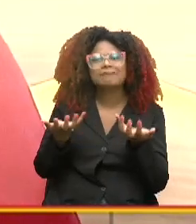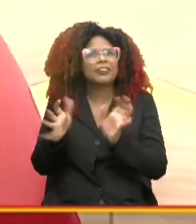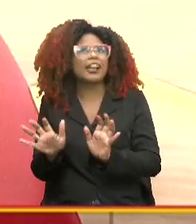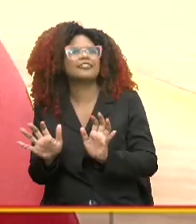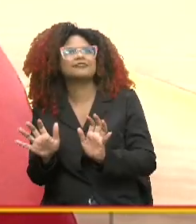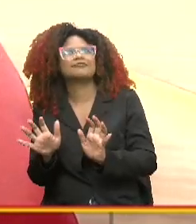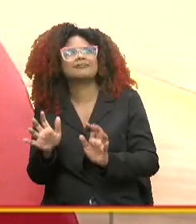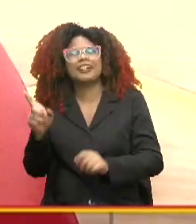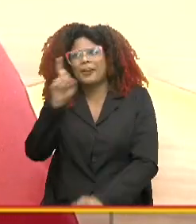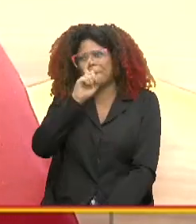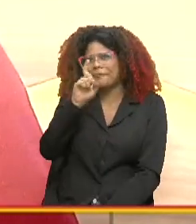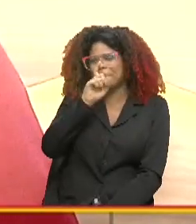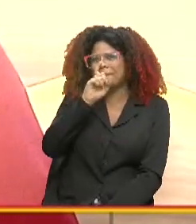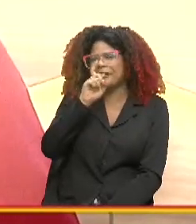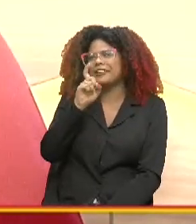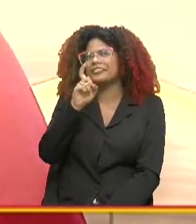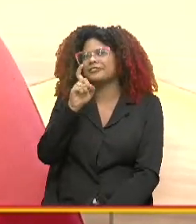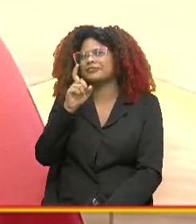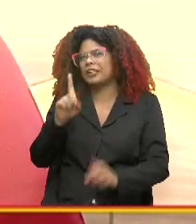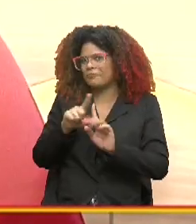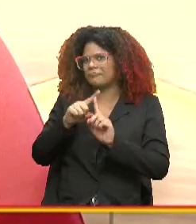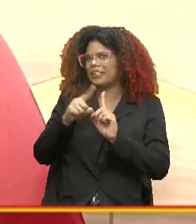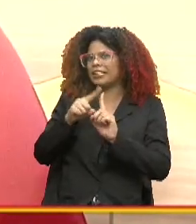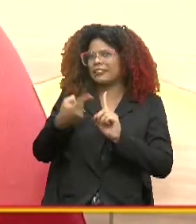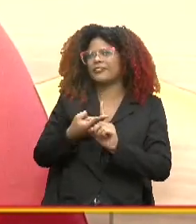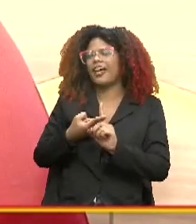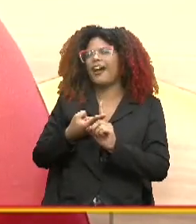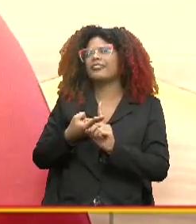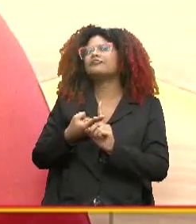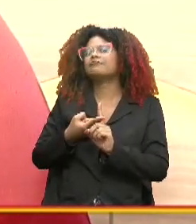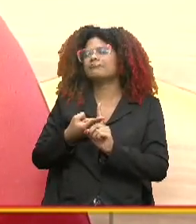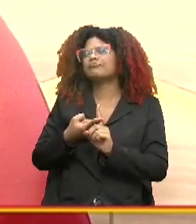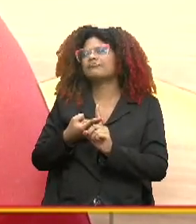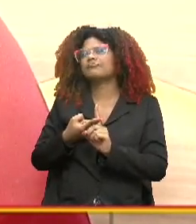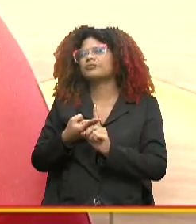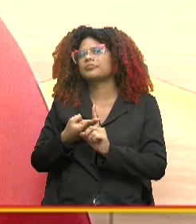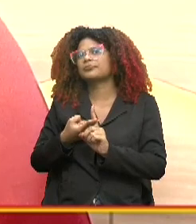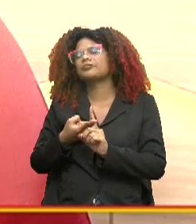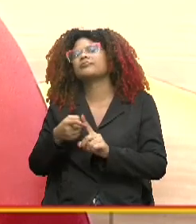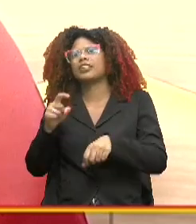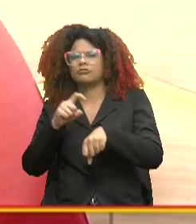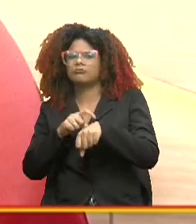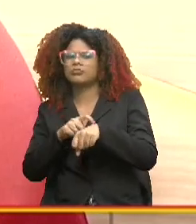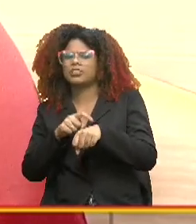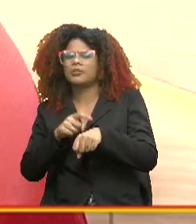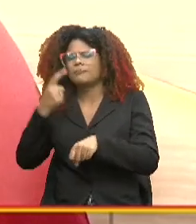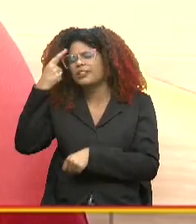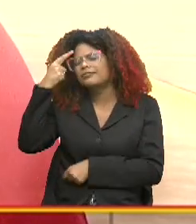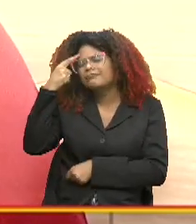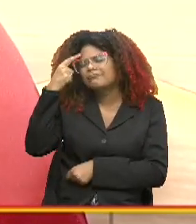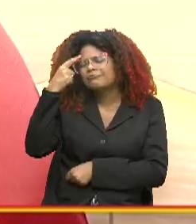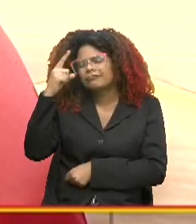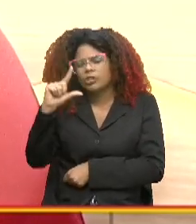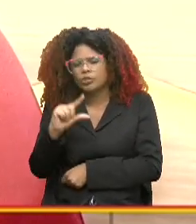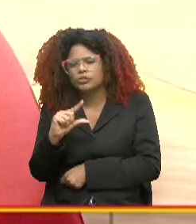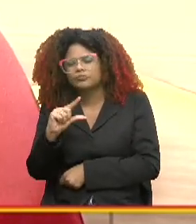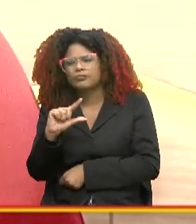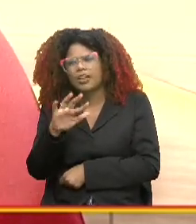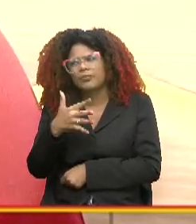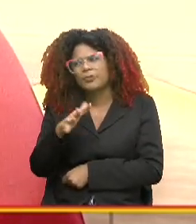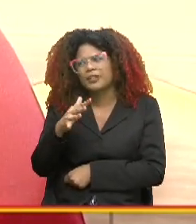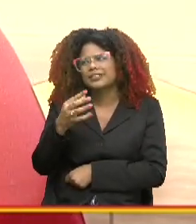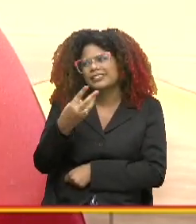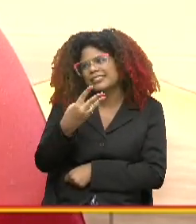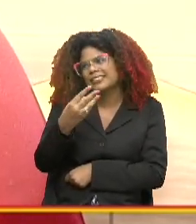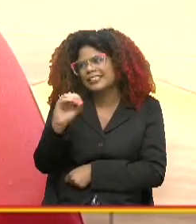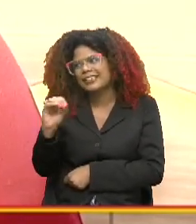Vamos ser mães biológicas né cogitamos essa possibilidade por algum tempo ali eu acho que quando a gente estava numa faixa etária ali